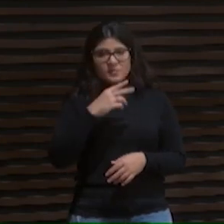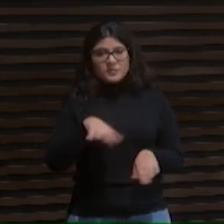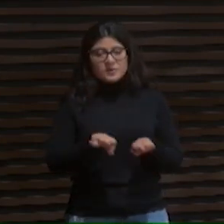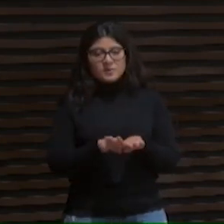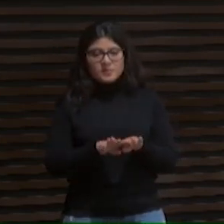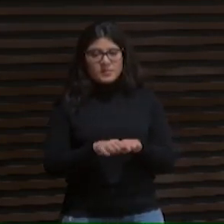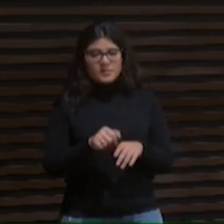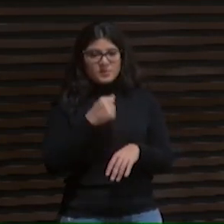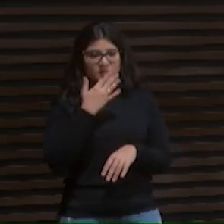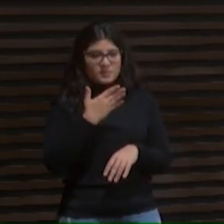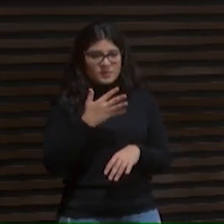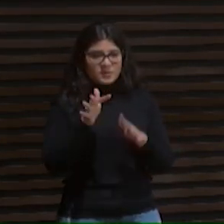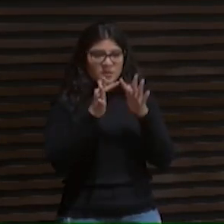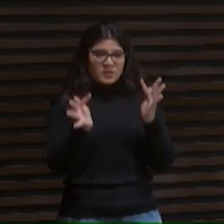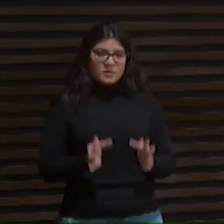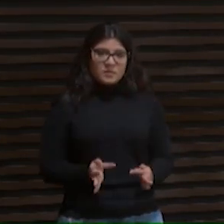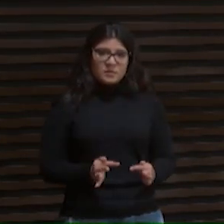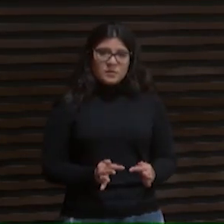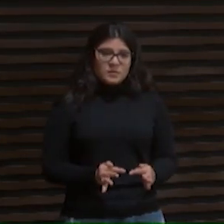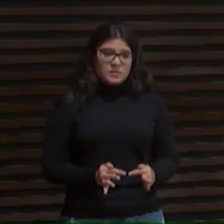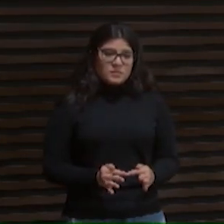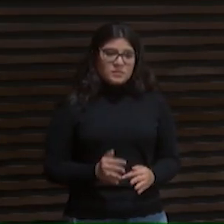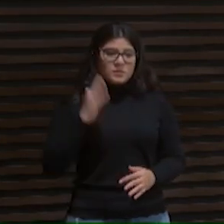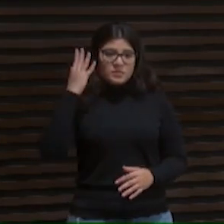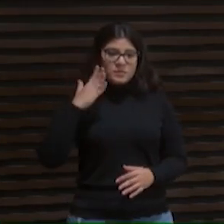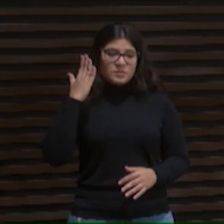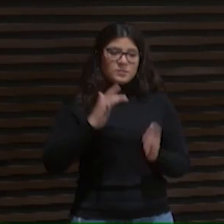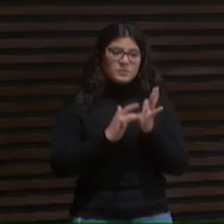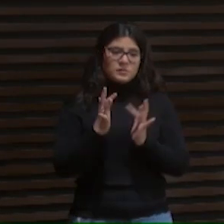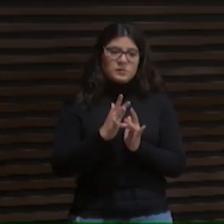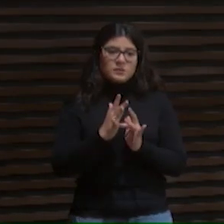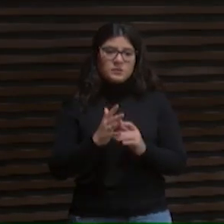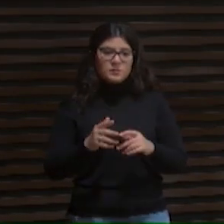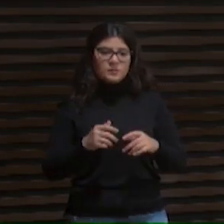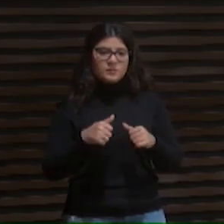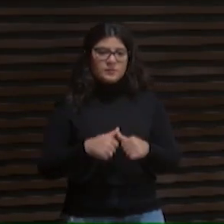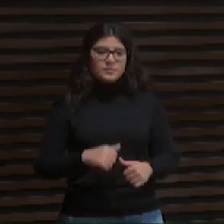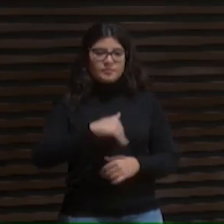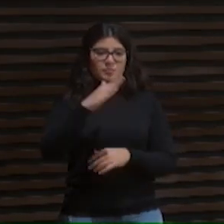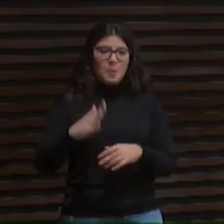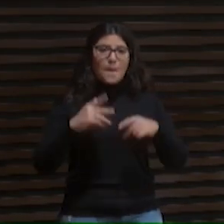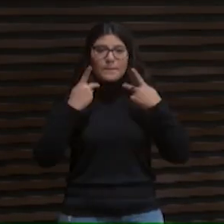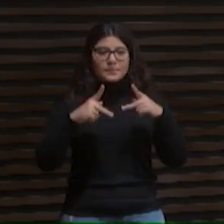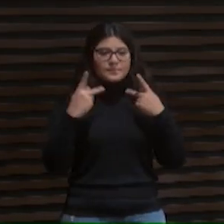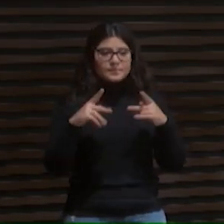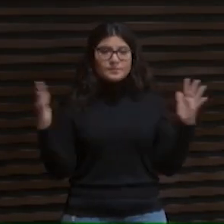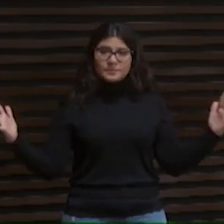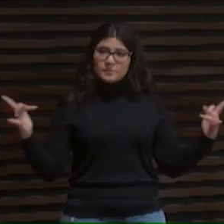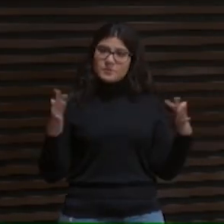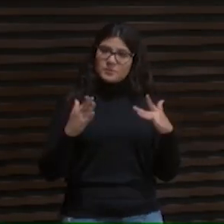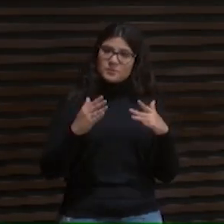bem-aventuranças, o Sermão do Monte, quando Jesus prega a uma multidão e ele diz: